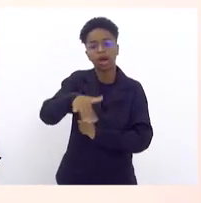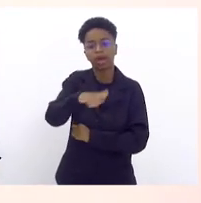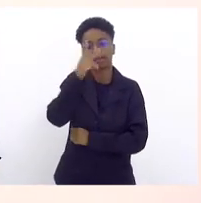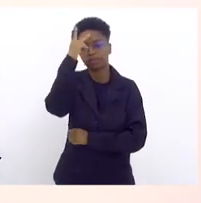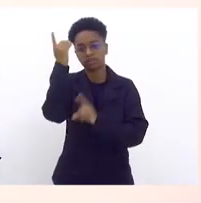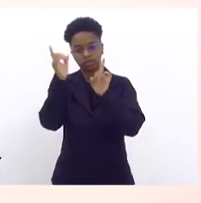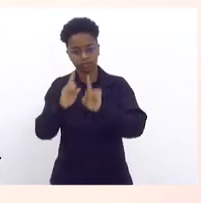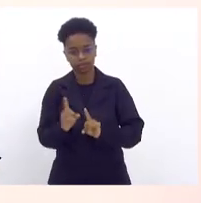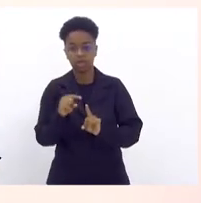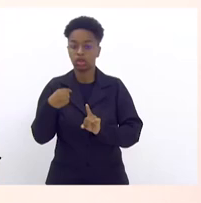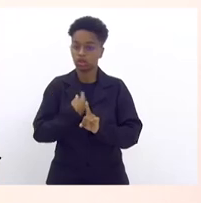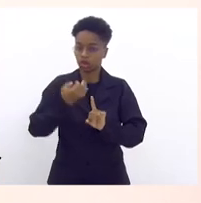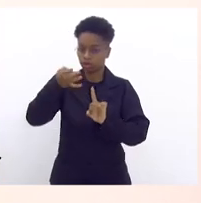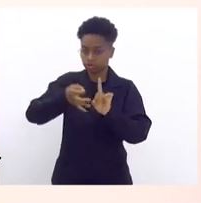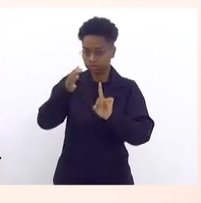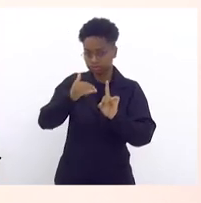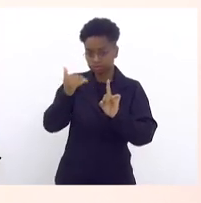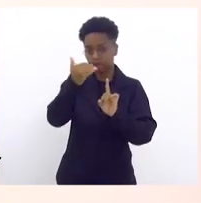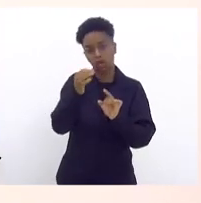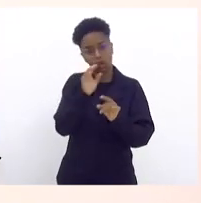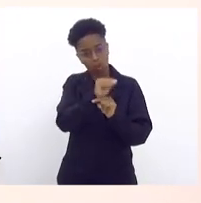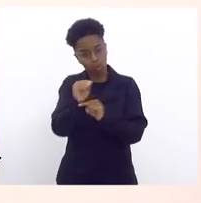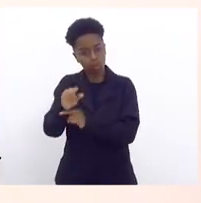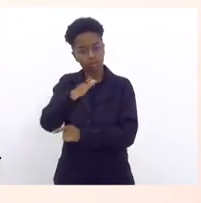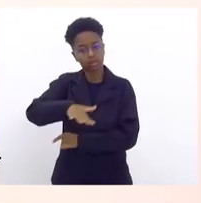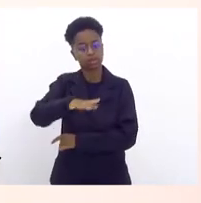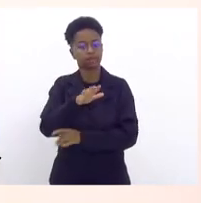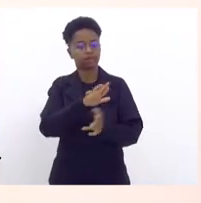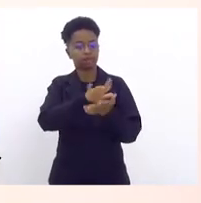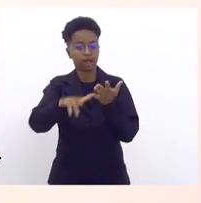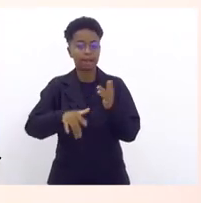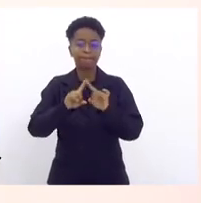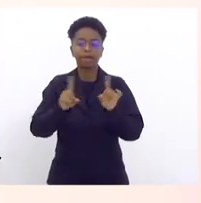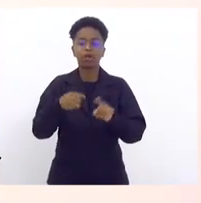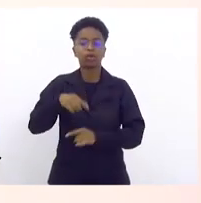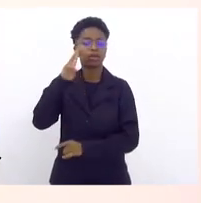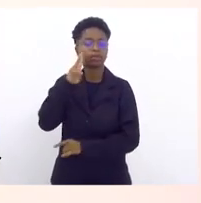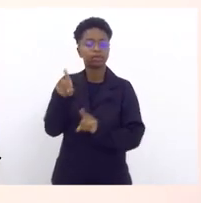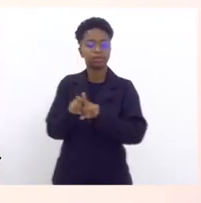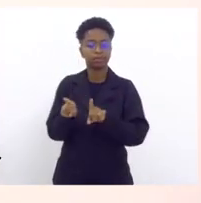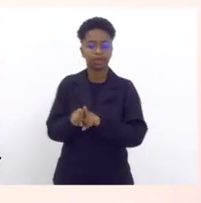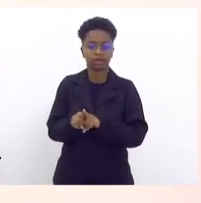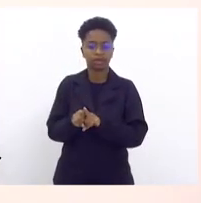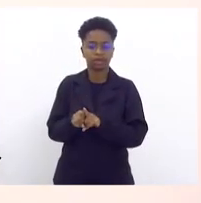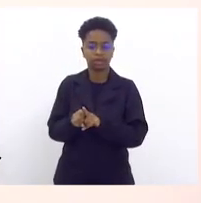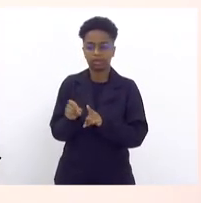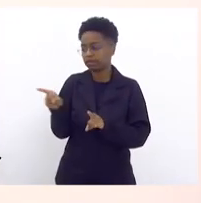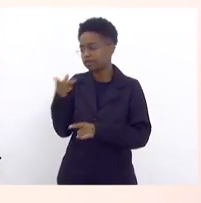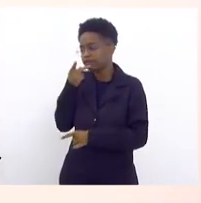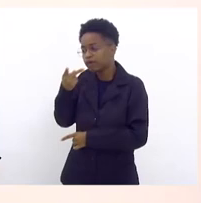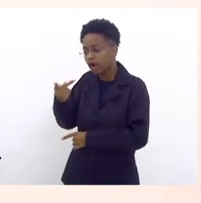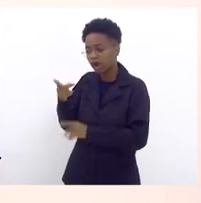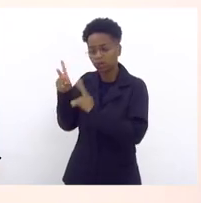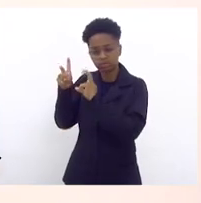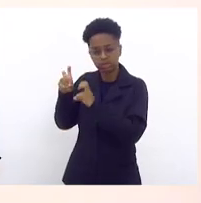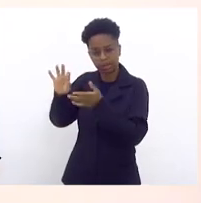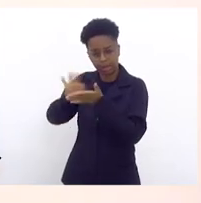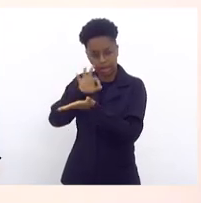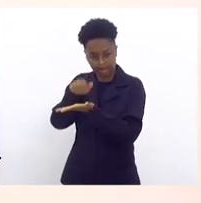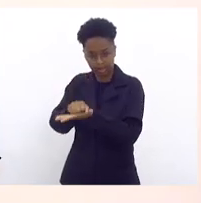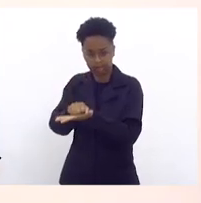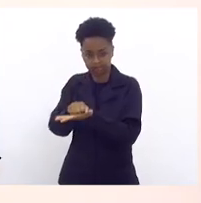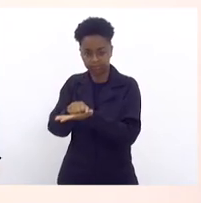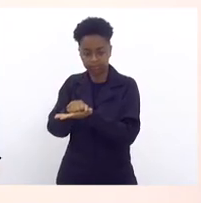promotoria então em vários aspectos mas especialmente lembrei um pouco aqui quando Deputado falou sobre a questão do cadastro